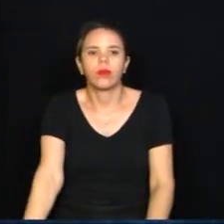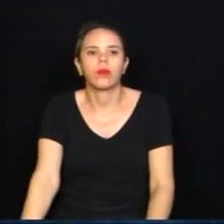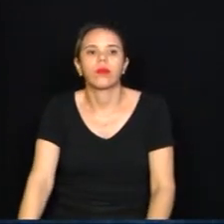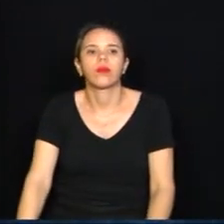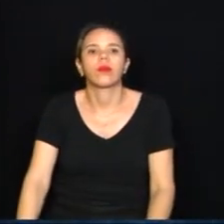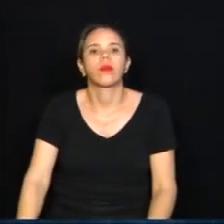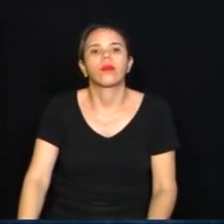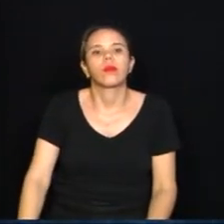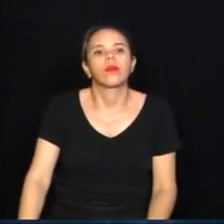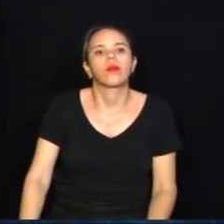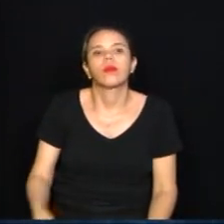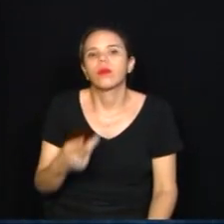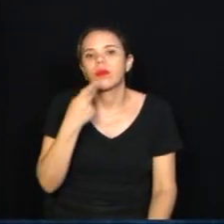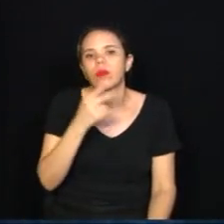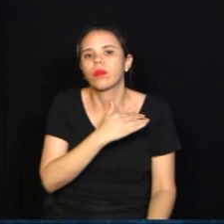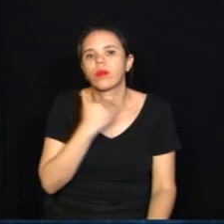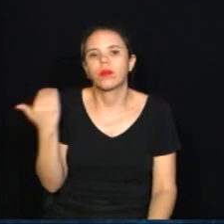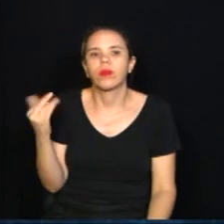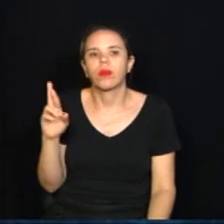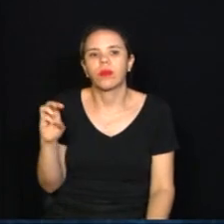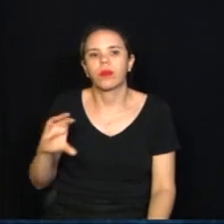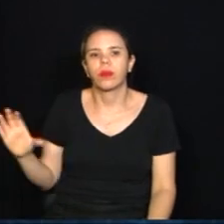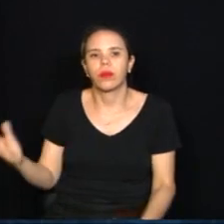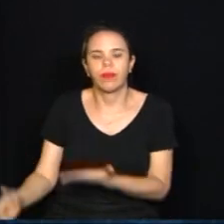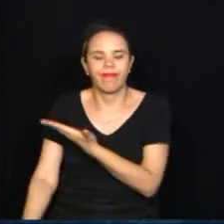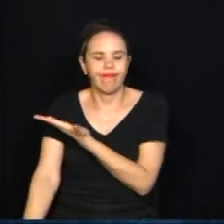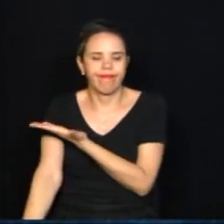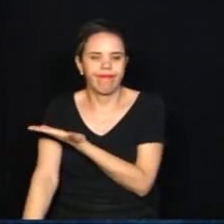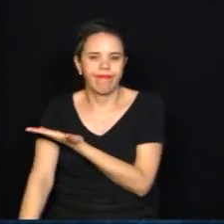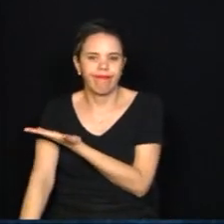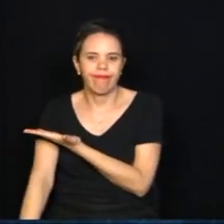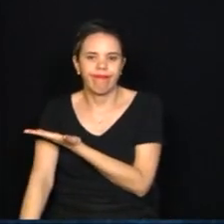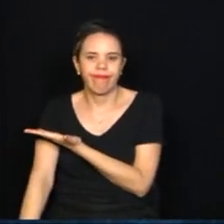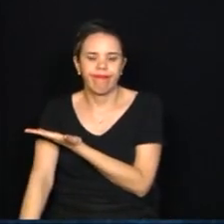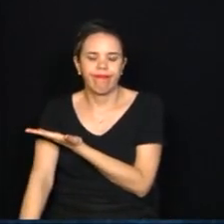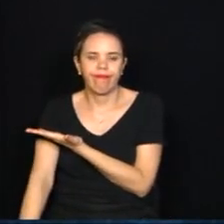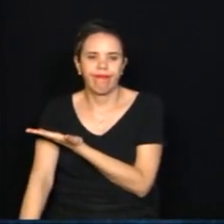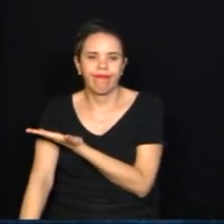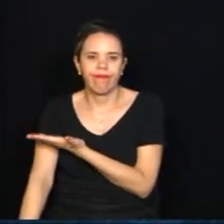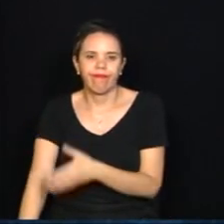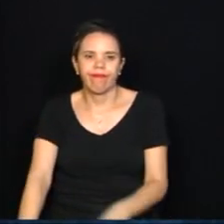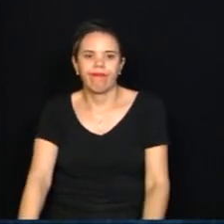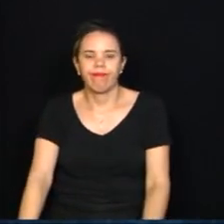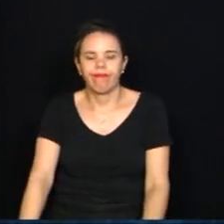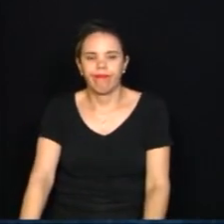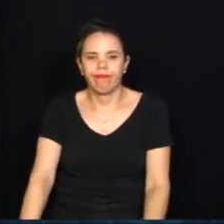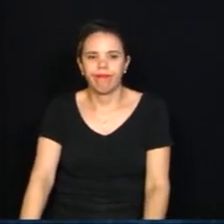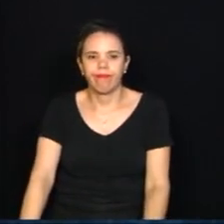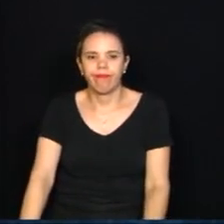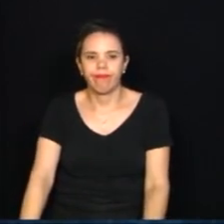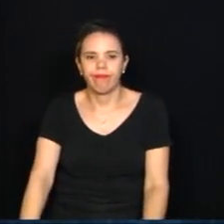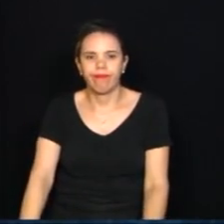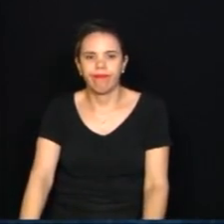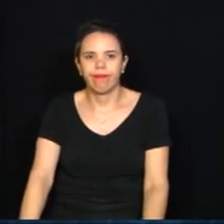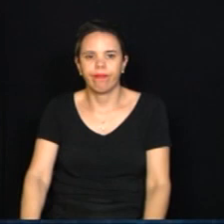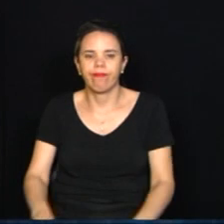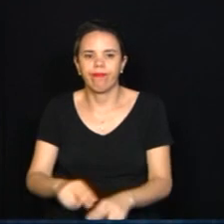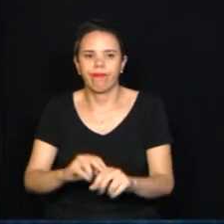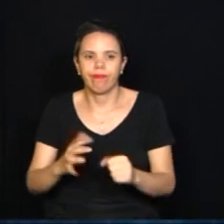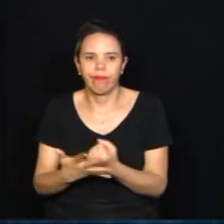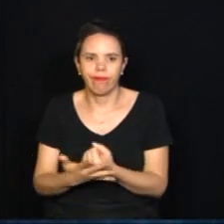E agora nós vamos falar dos óbitos na RMC. São 11.082 mortes confirmadas devido